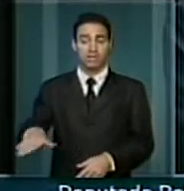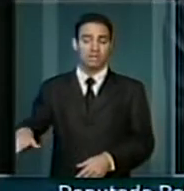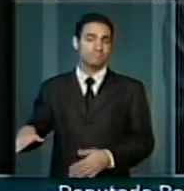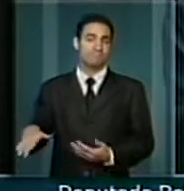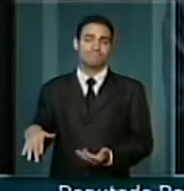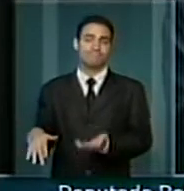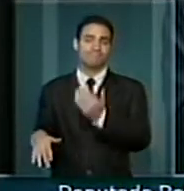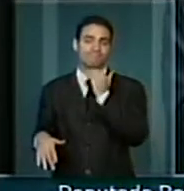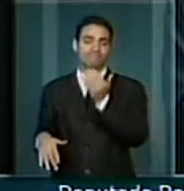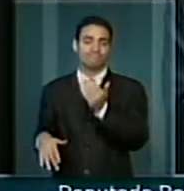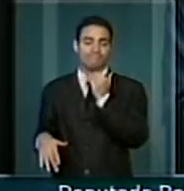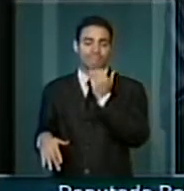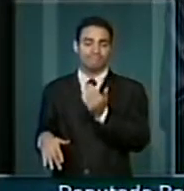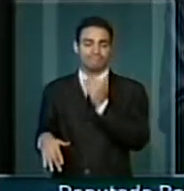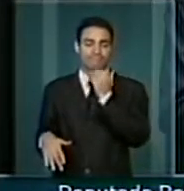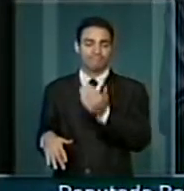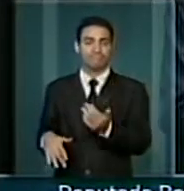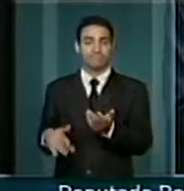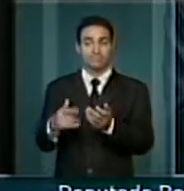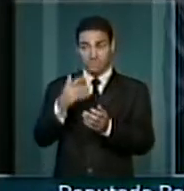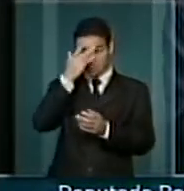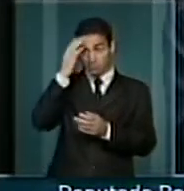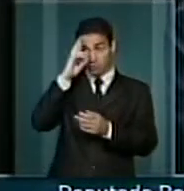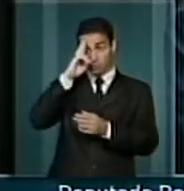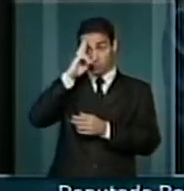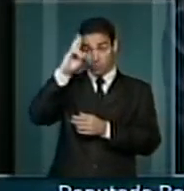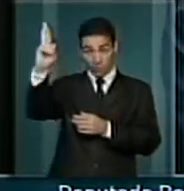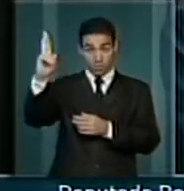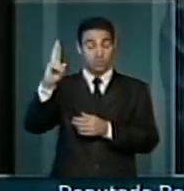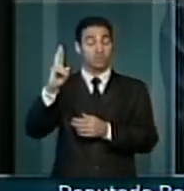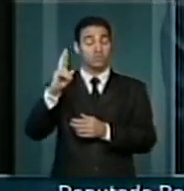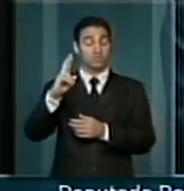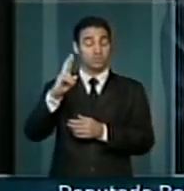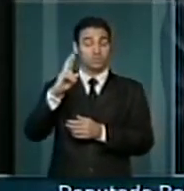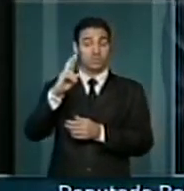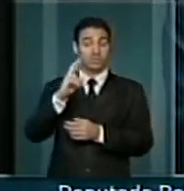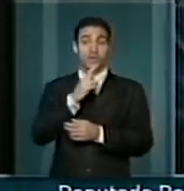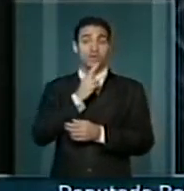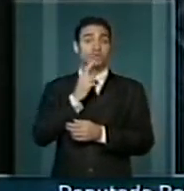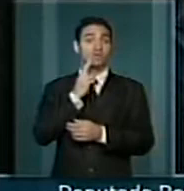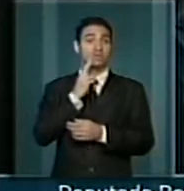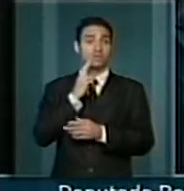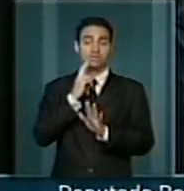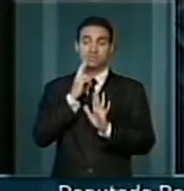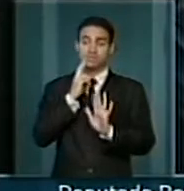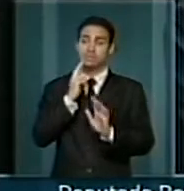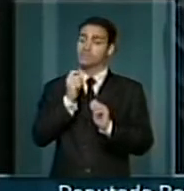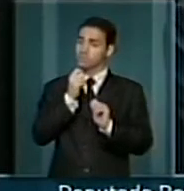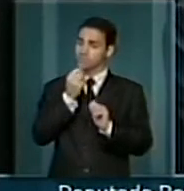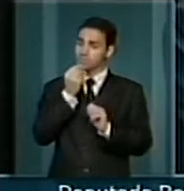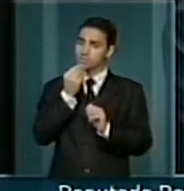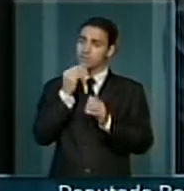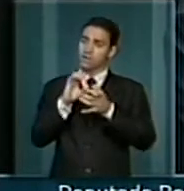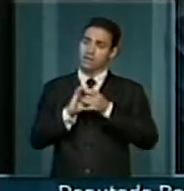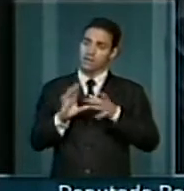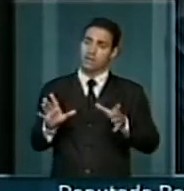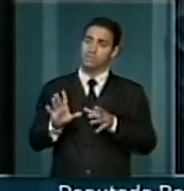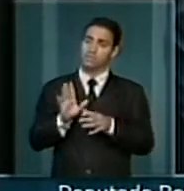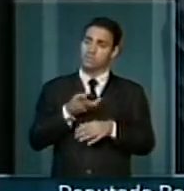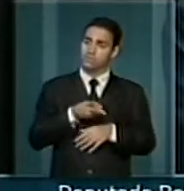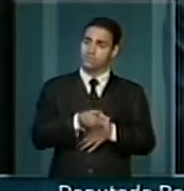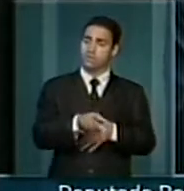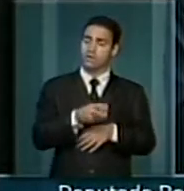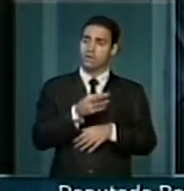foram suficientes para fazer os donos do restaurante recuarem e deixá-lo permanecer no recinto. Ao menino